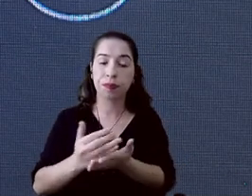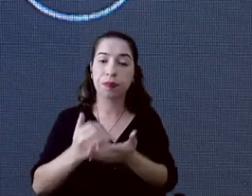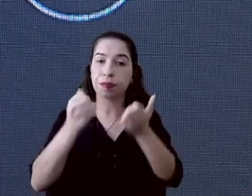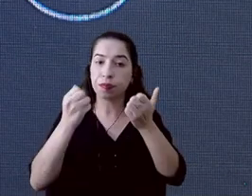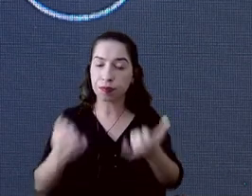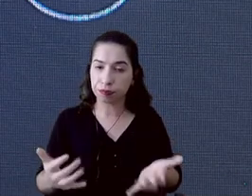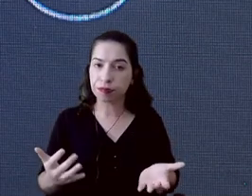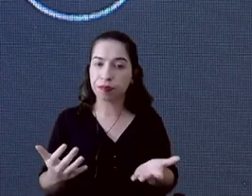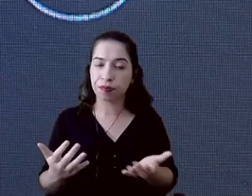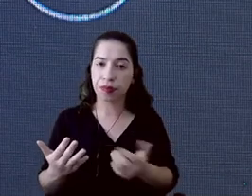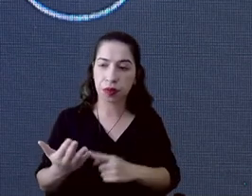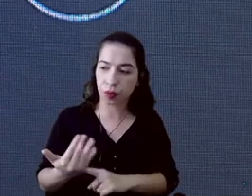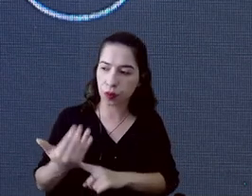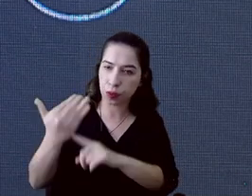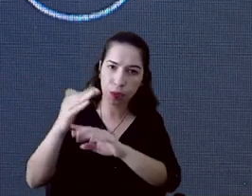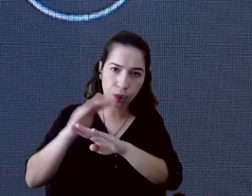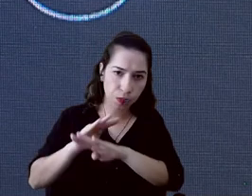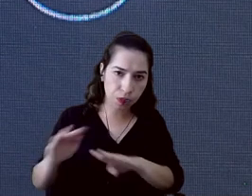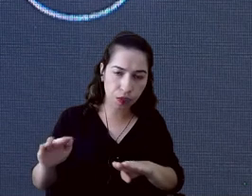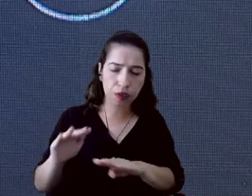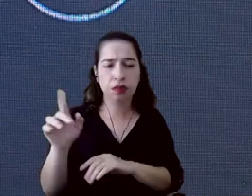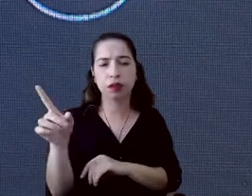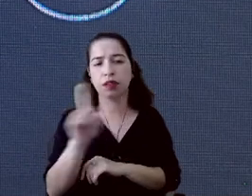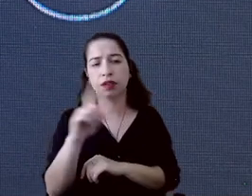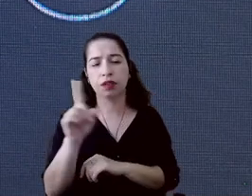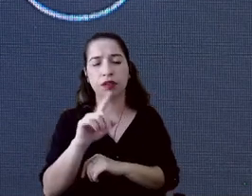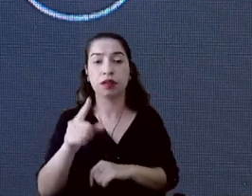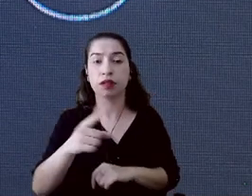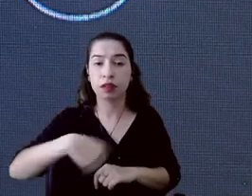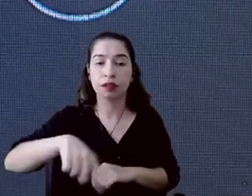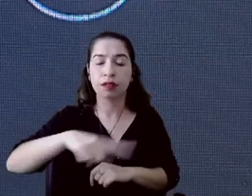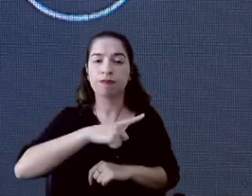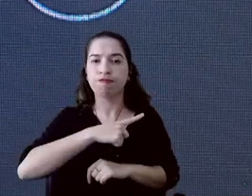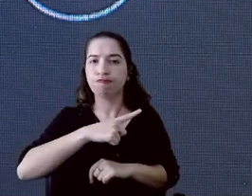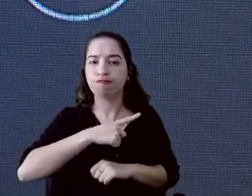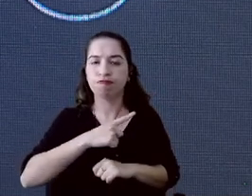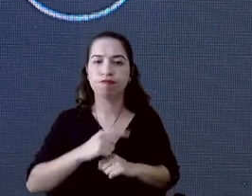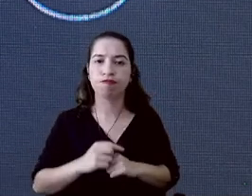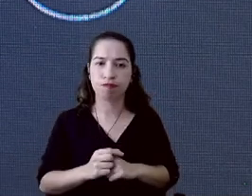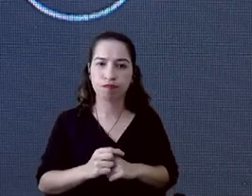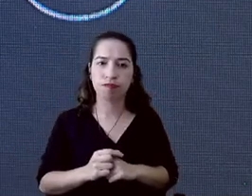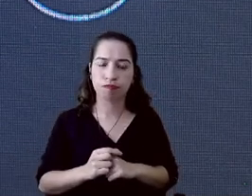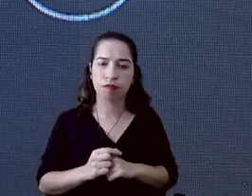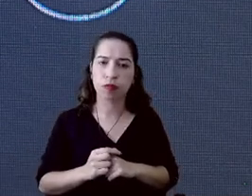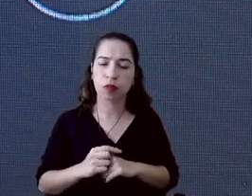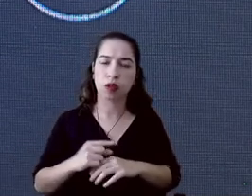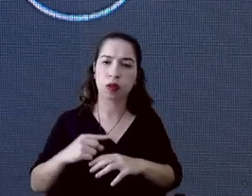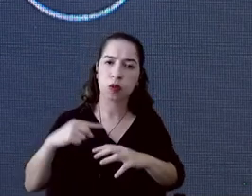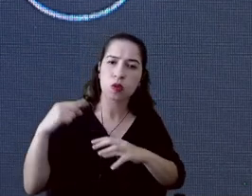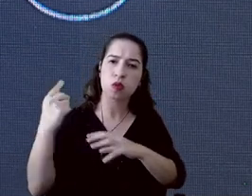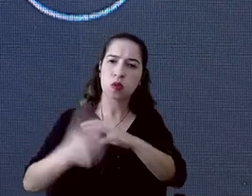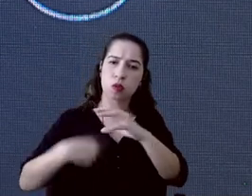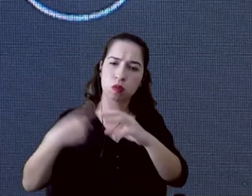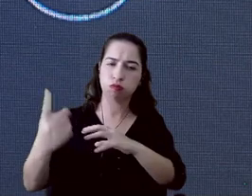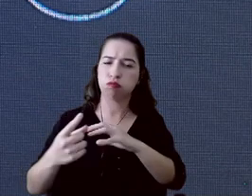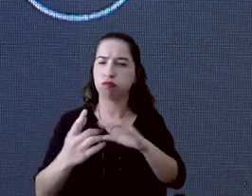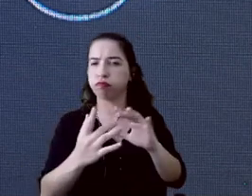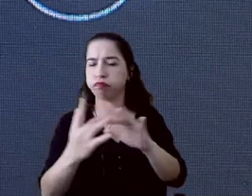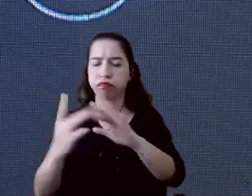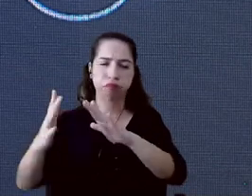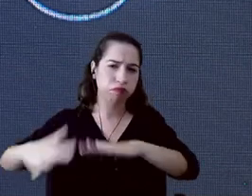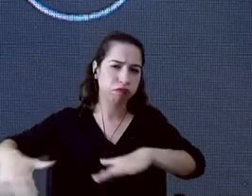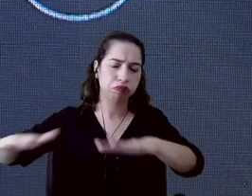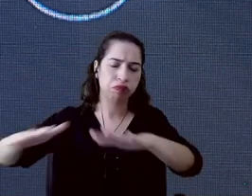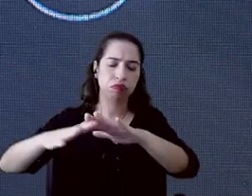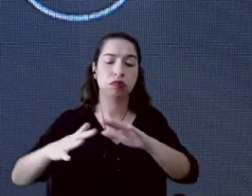né gente realmente tem uma coisa que a gente chama de global que realmente é a gente